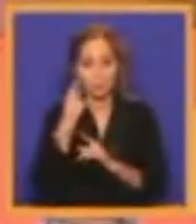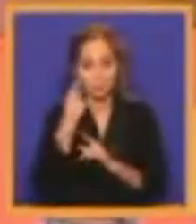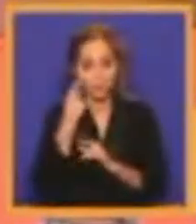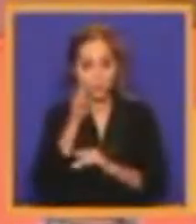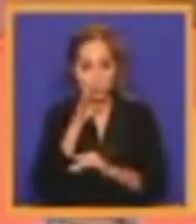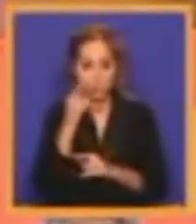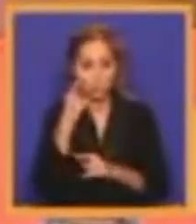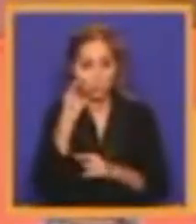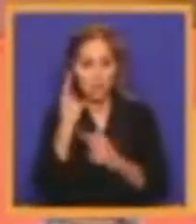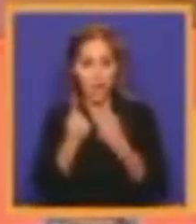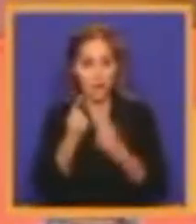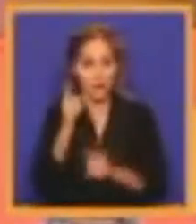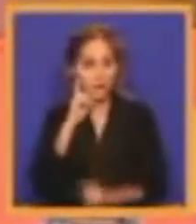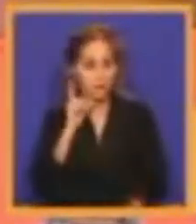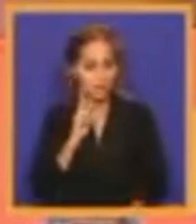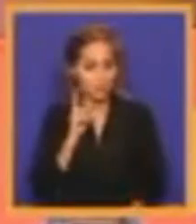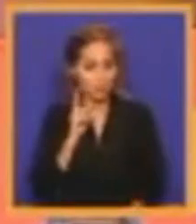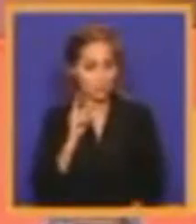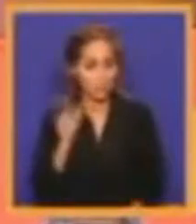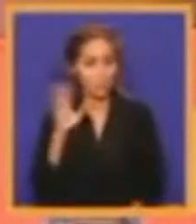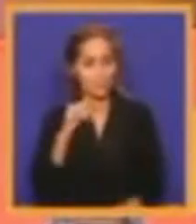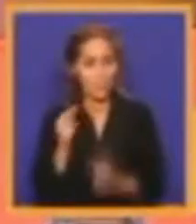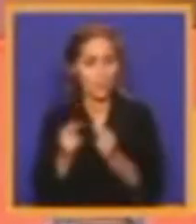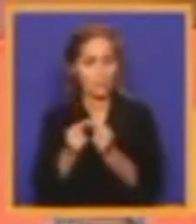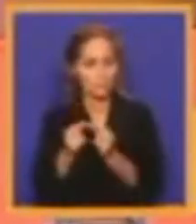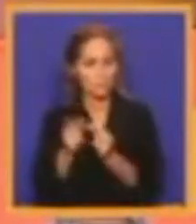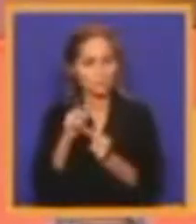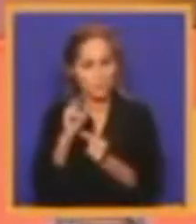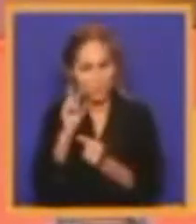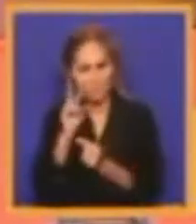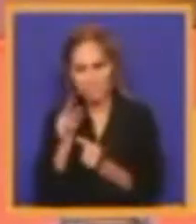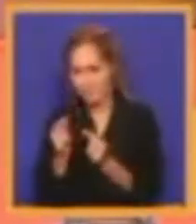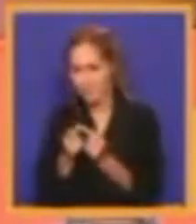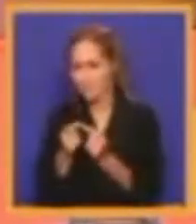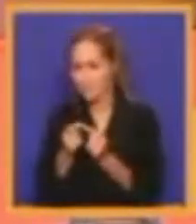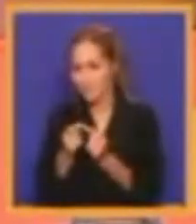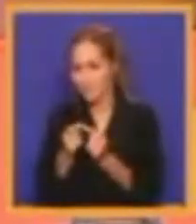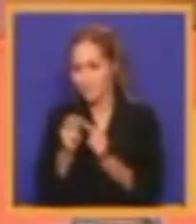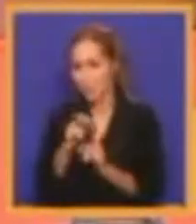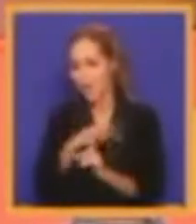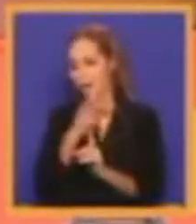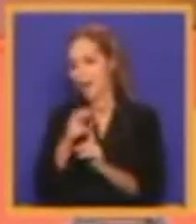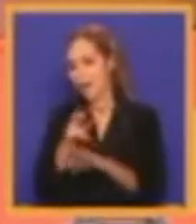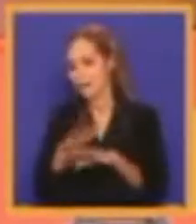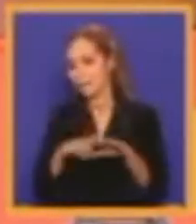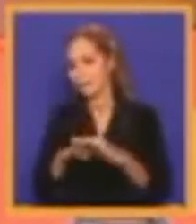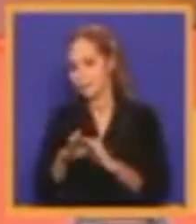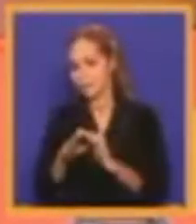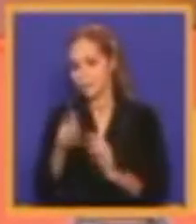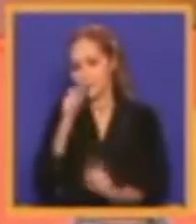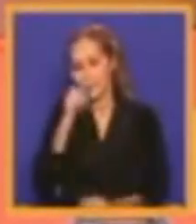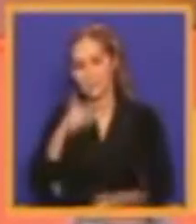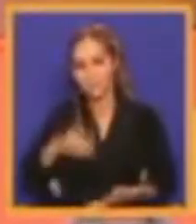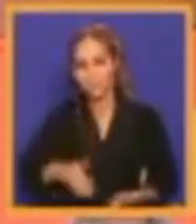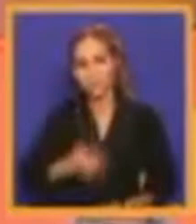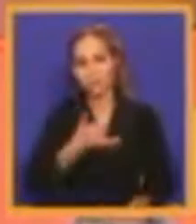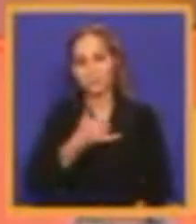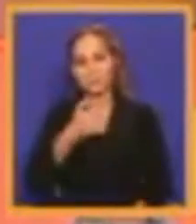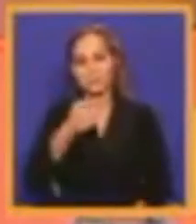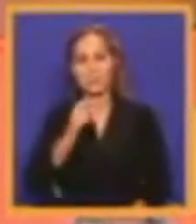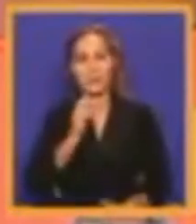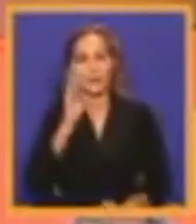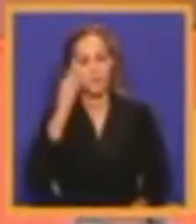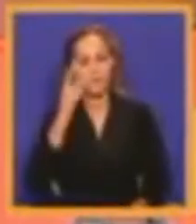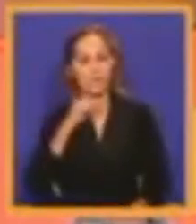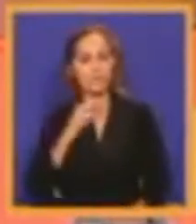conhecerem alguém destas datas, aproximem-se para verem de perto o que eles vão fazer ao longo do ano. Os nascidos entre 25 de fevereiro e 1 de março.